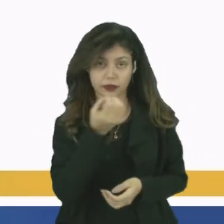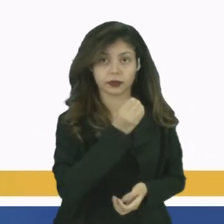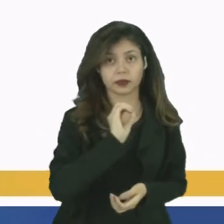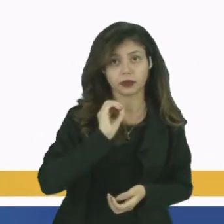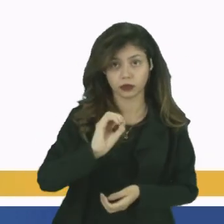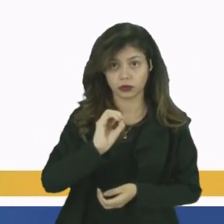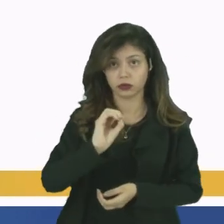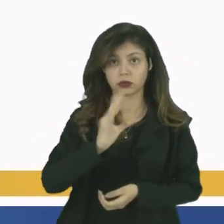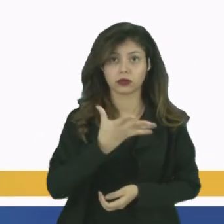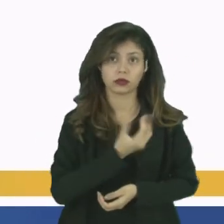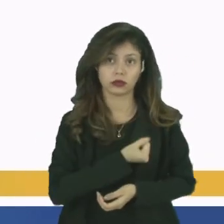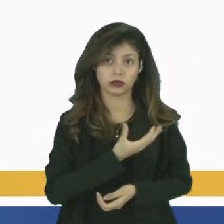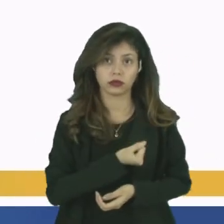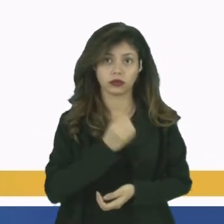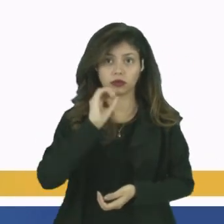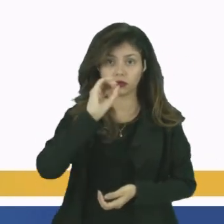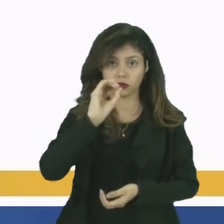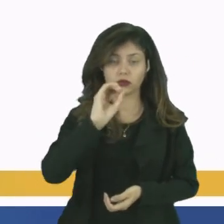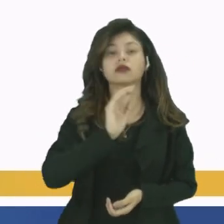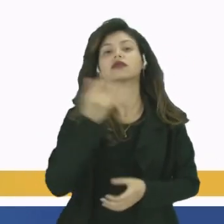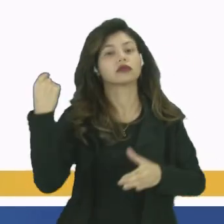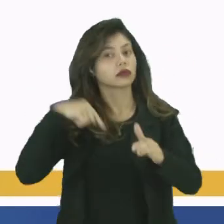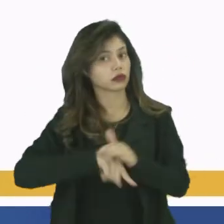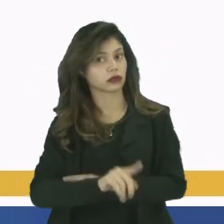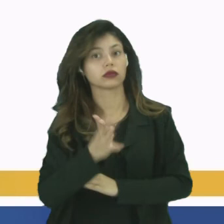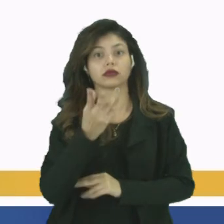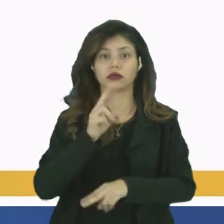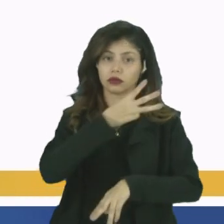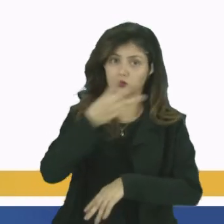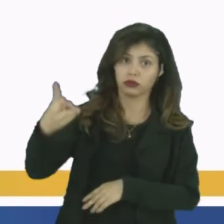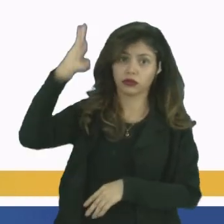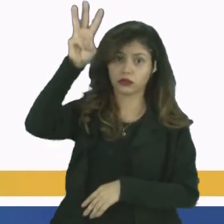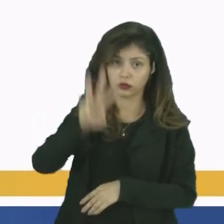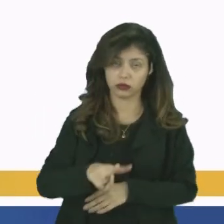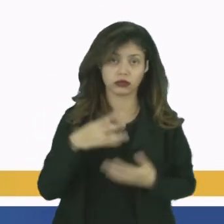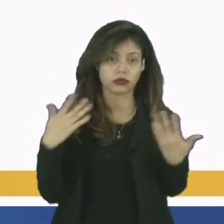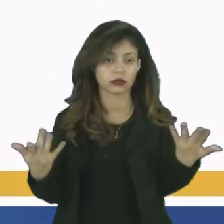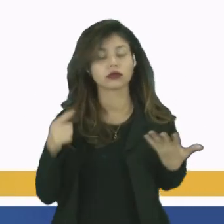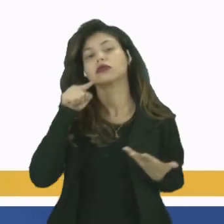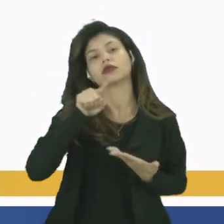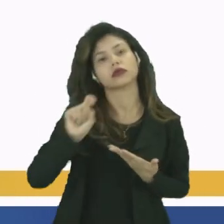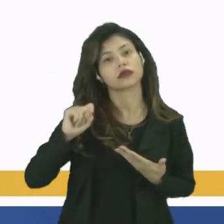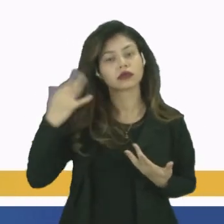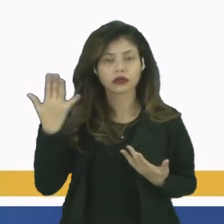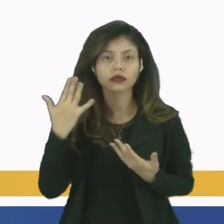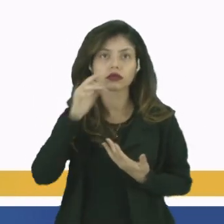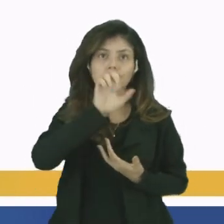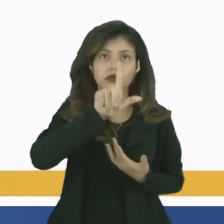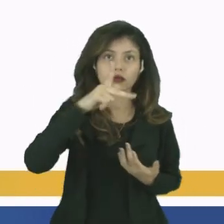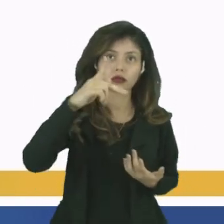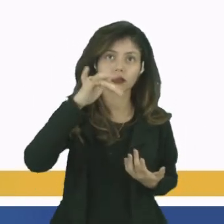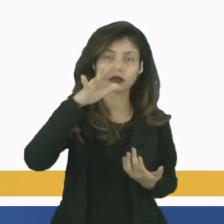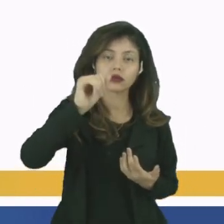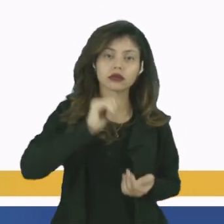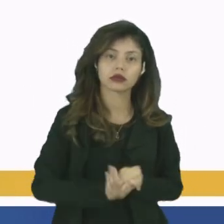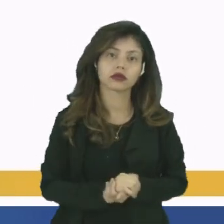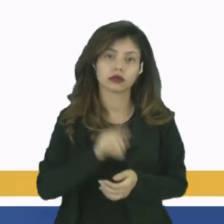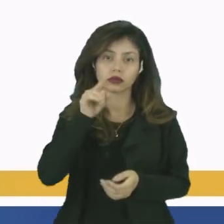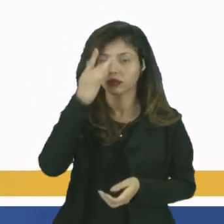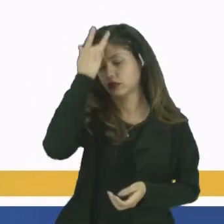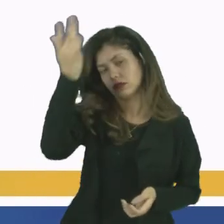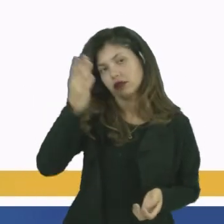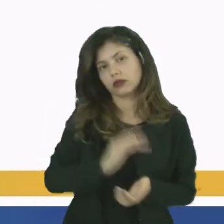zero dentro de uma matriz, no caso da teoria de Laplace, fica mais fácil